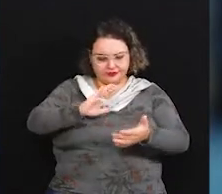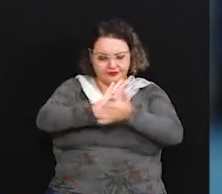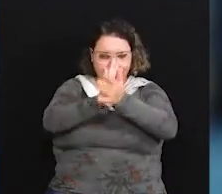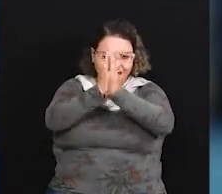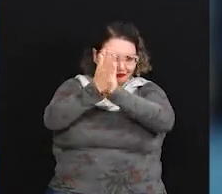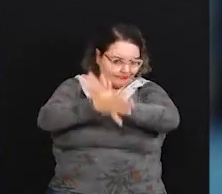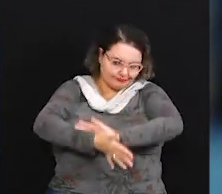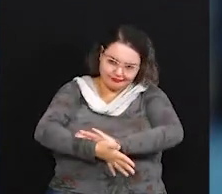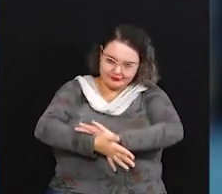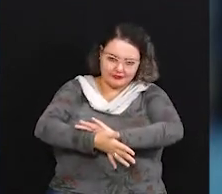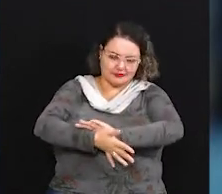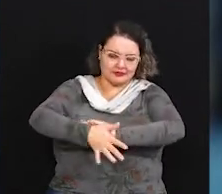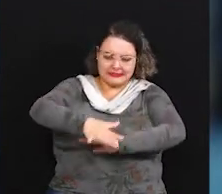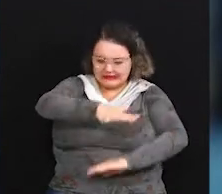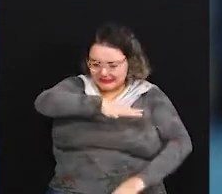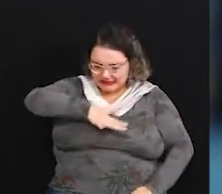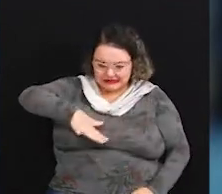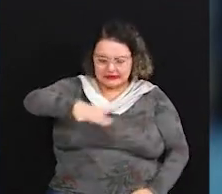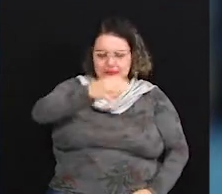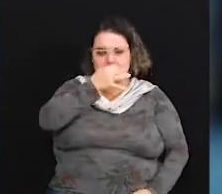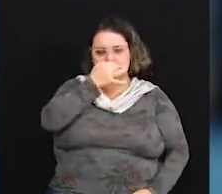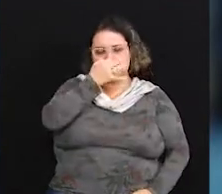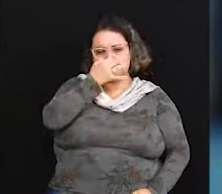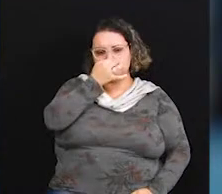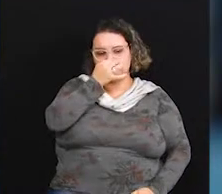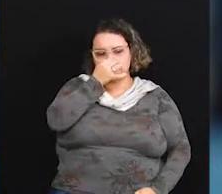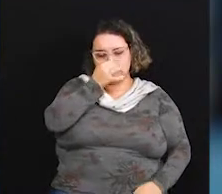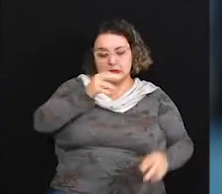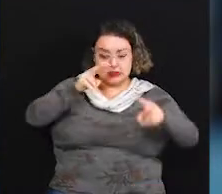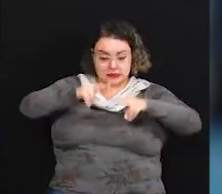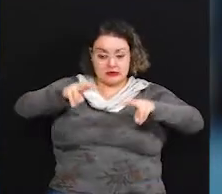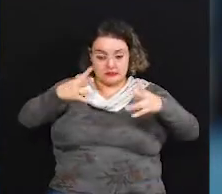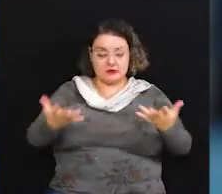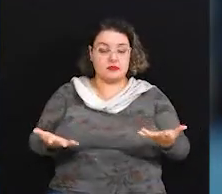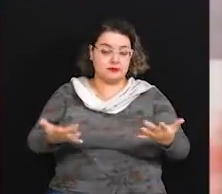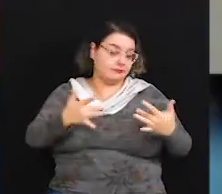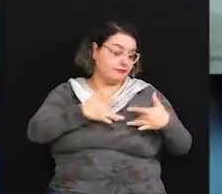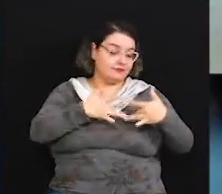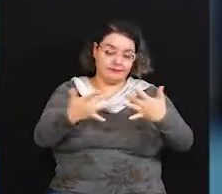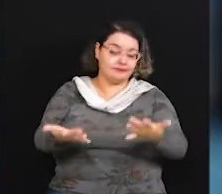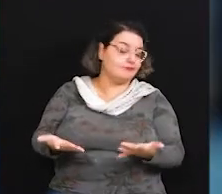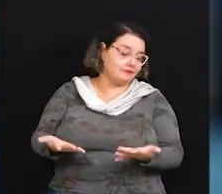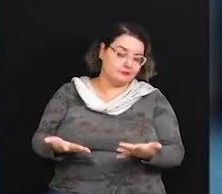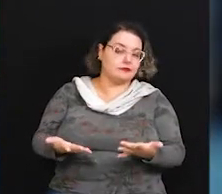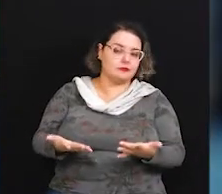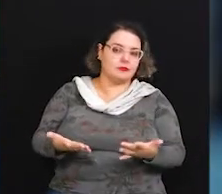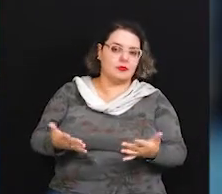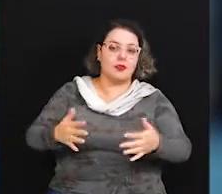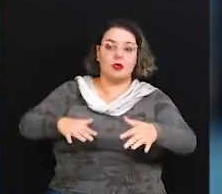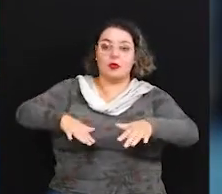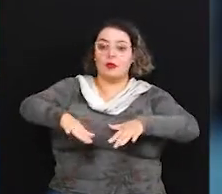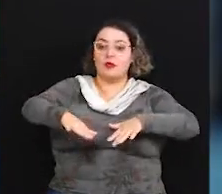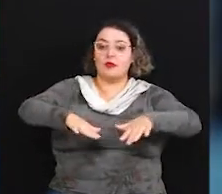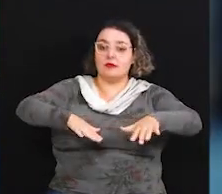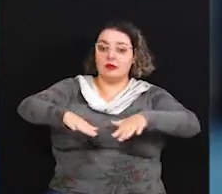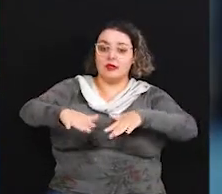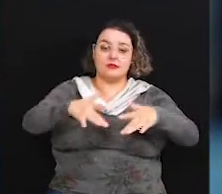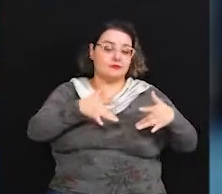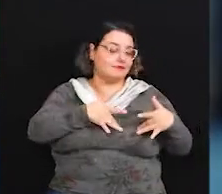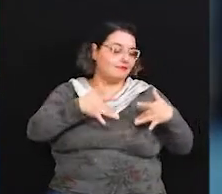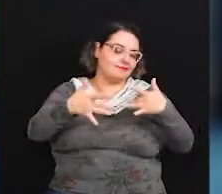deterioração nesse panorama a caridade, ou o movimento